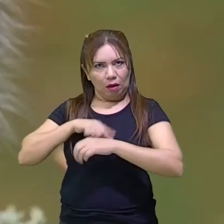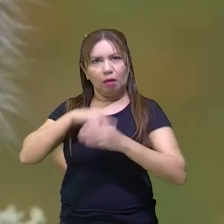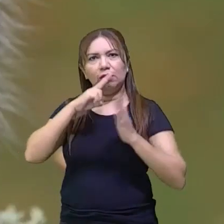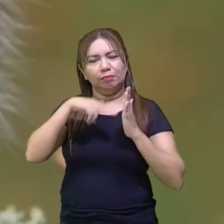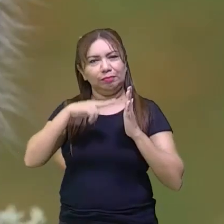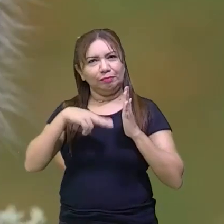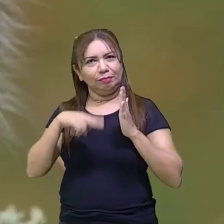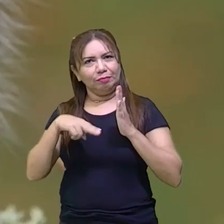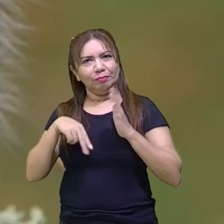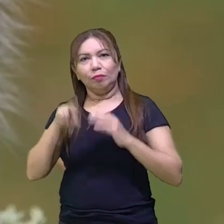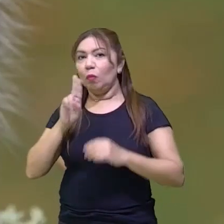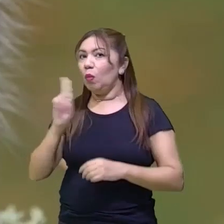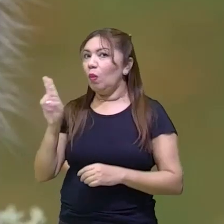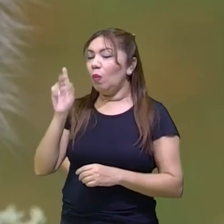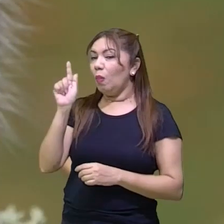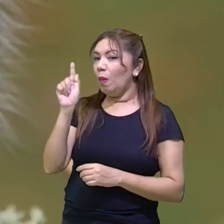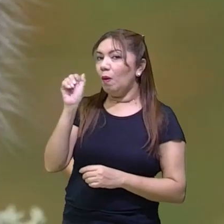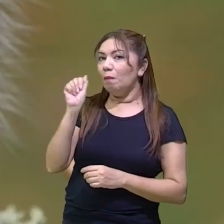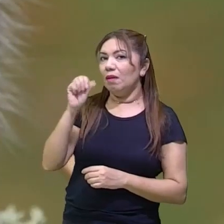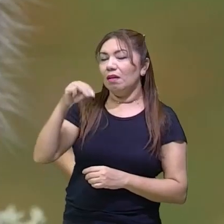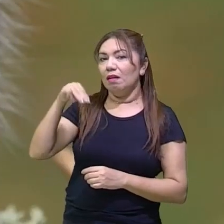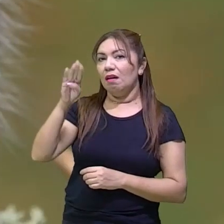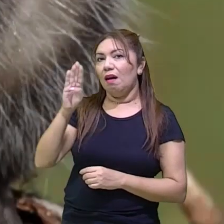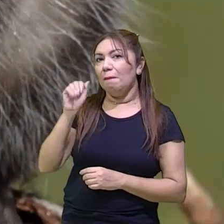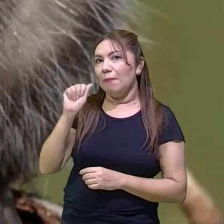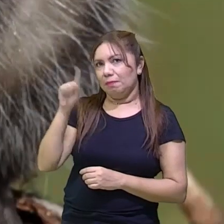Hora de ler. Gambá.